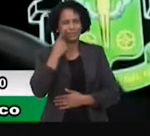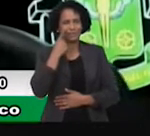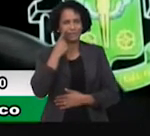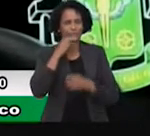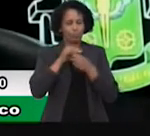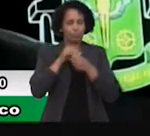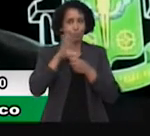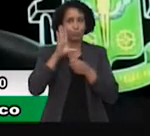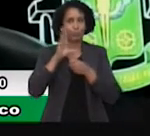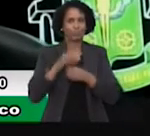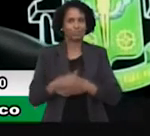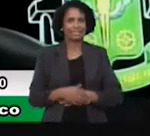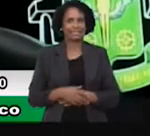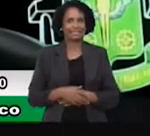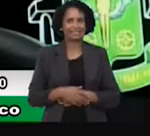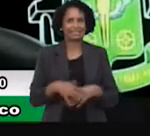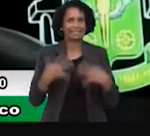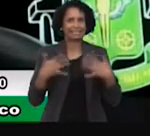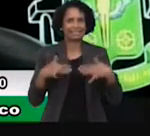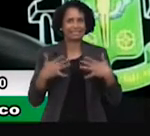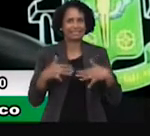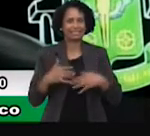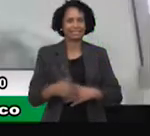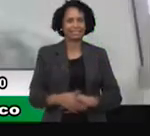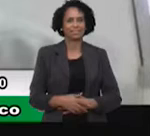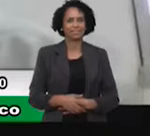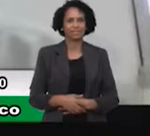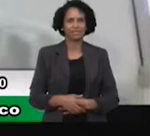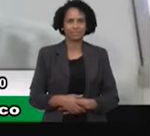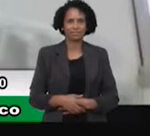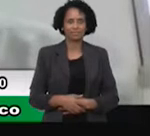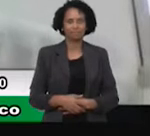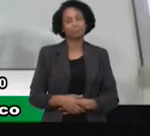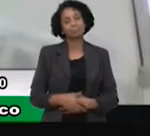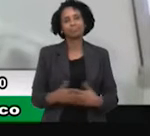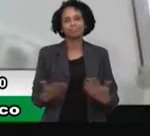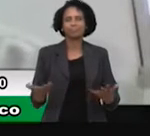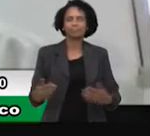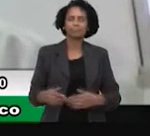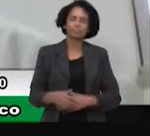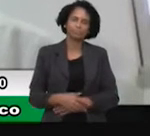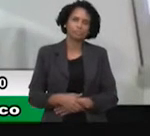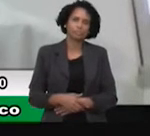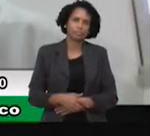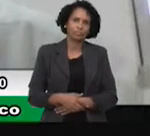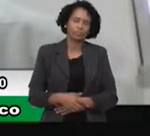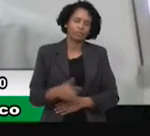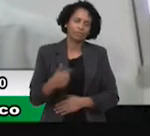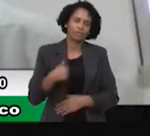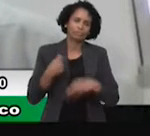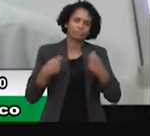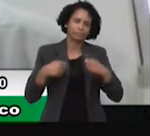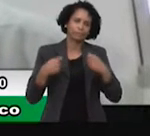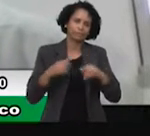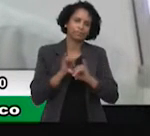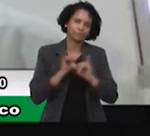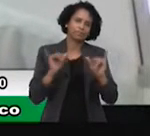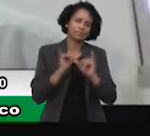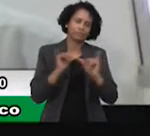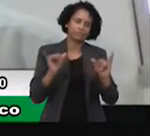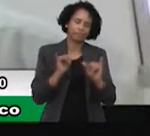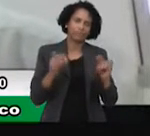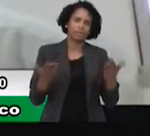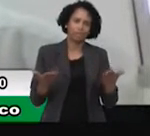microfone aí. Vamos lá. Eu acho que é impossível deixar de falar nessa